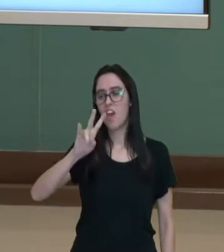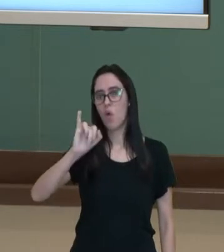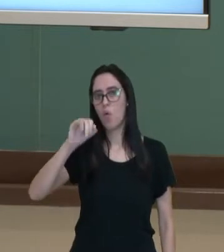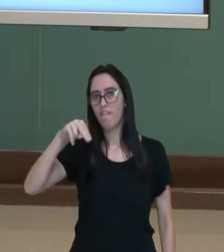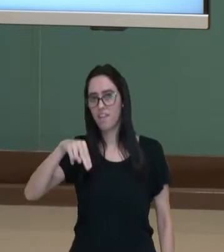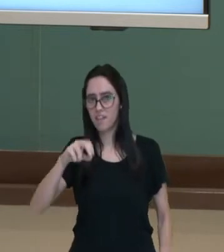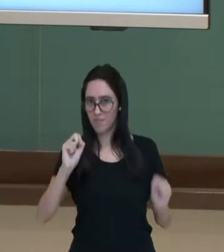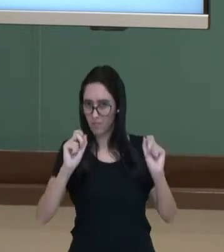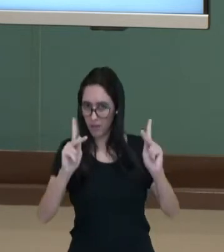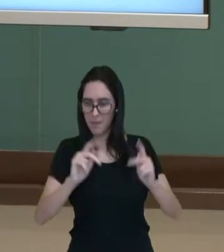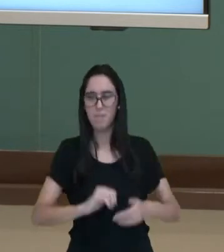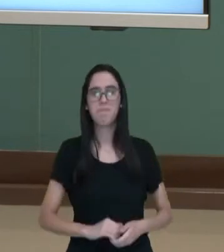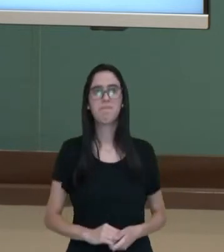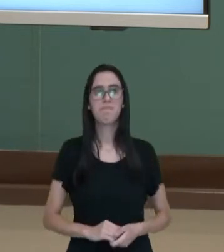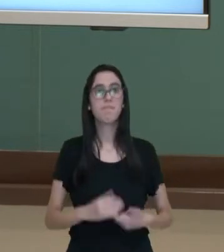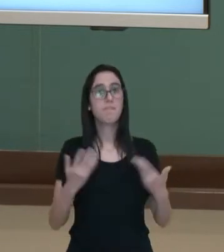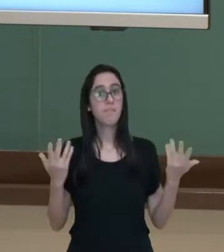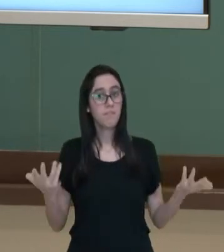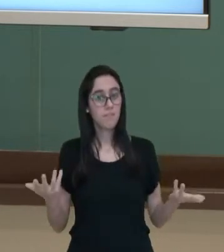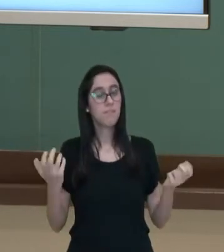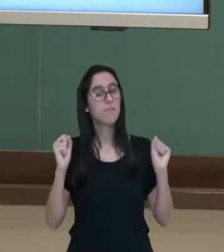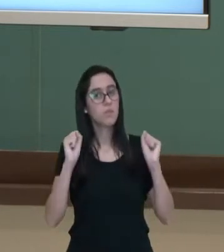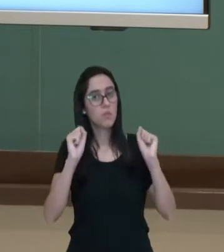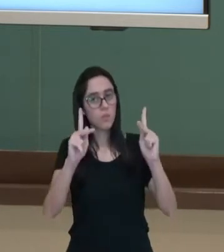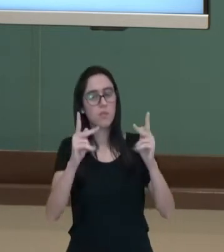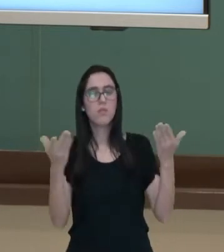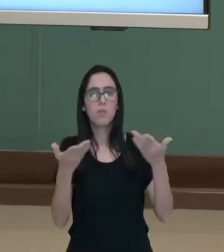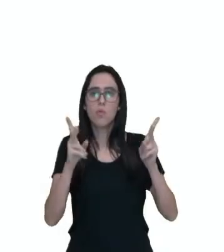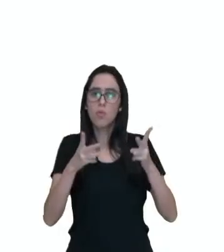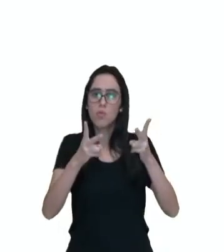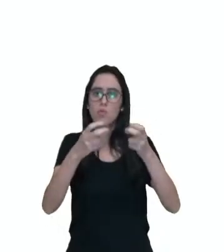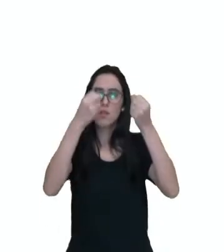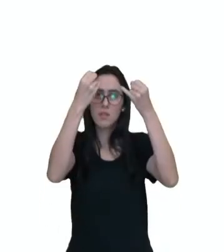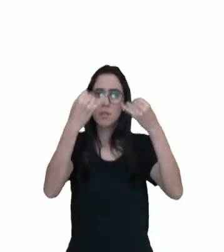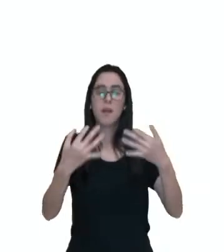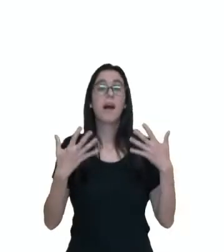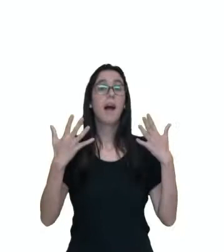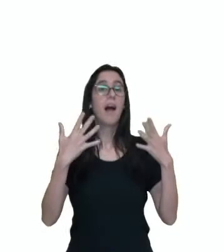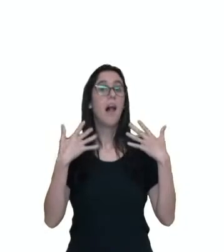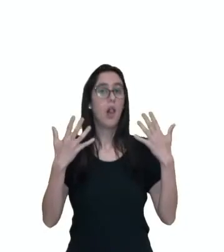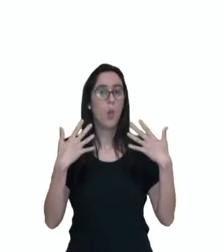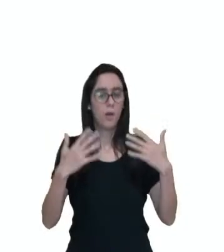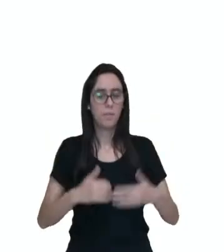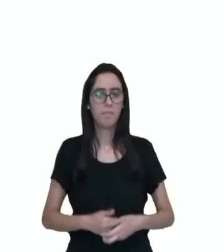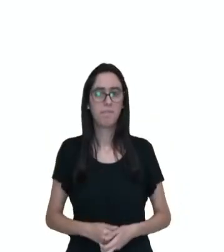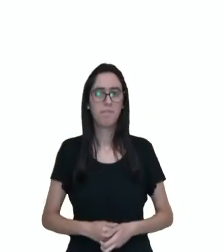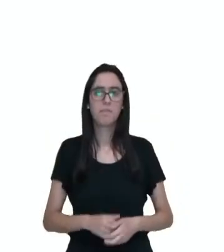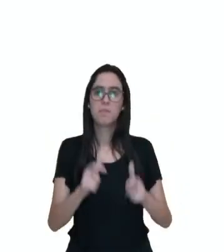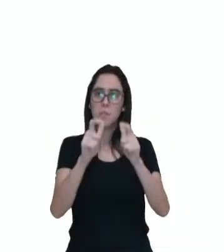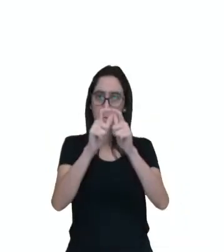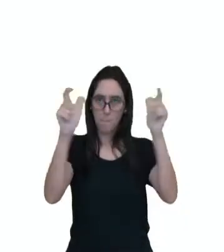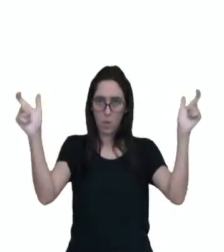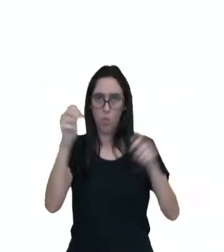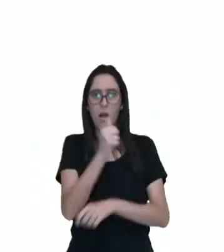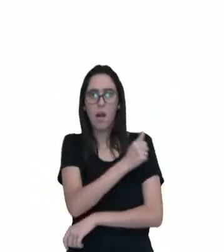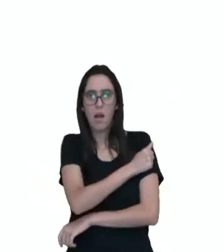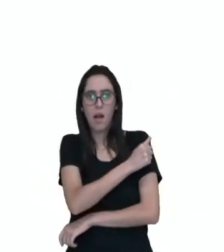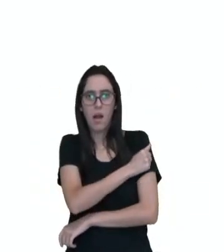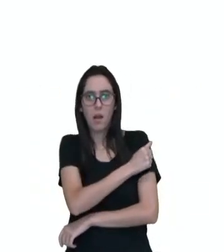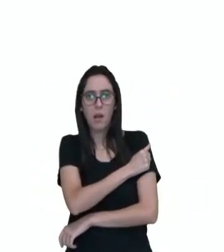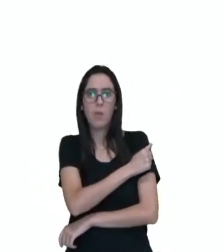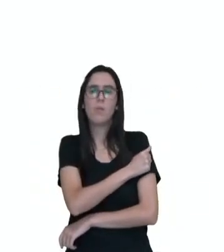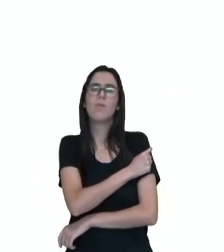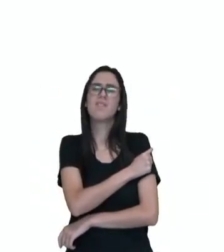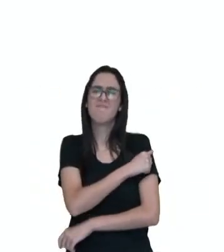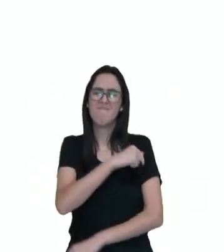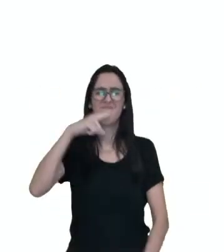beleza? Pessoal, se você pegou isso, vamos agora falar um pouquinho do calor. A maioria dos alunos, eles têm